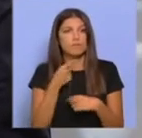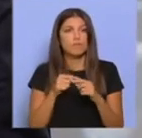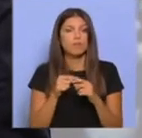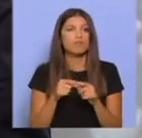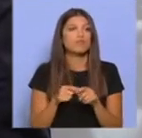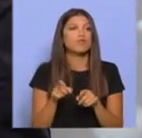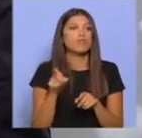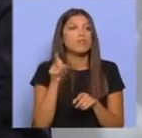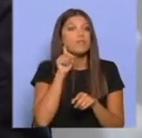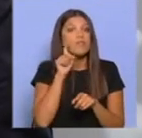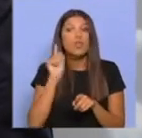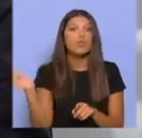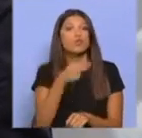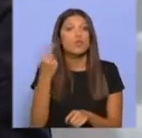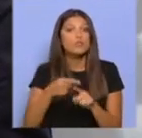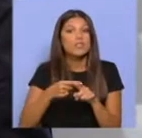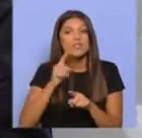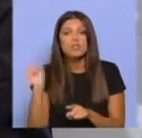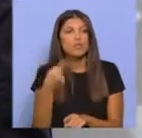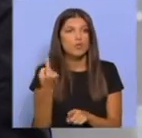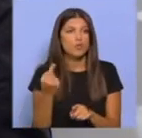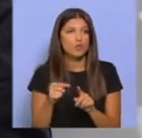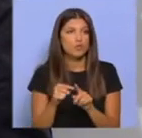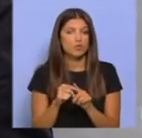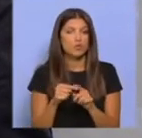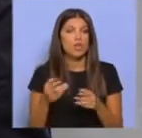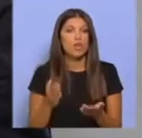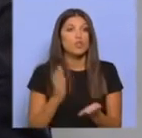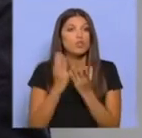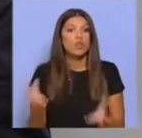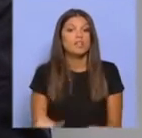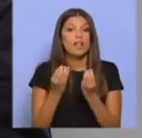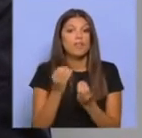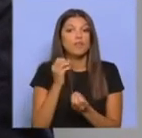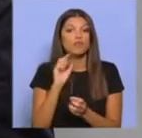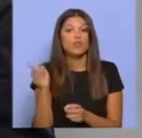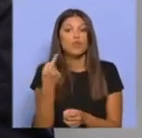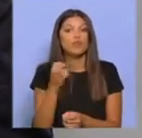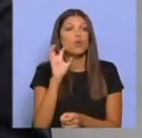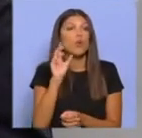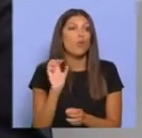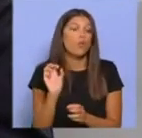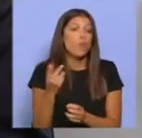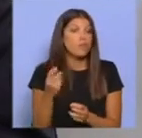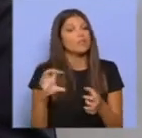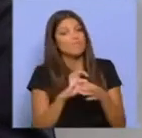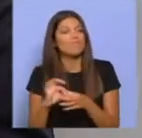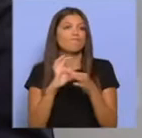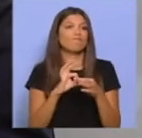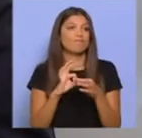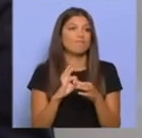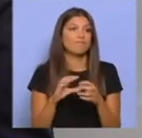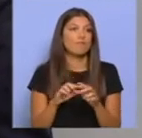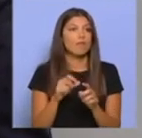defendemos o interesse de todos. Só estaremos a salvo, cada um de nós, quando todos puderem estar a salvo. E é possível esse trabalho